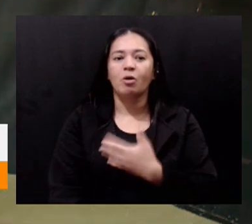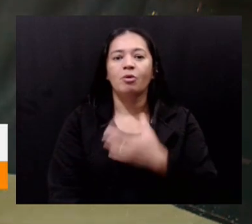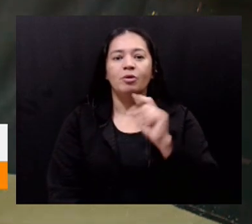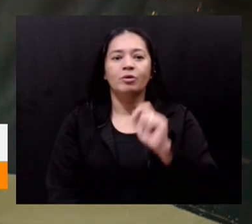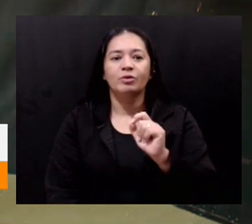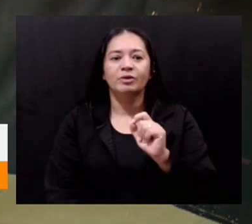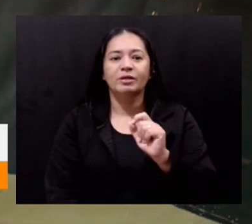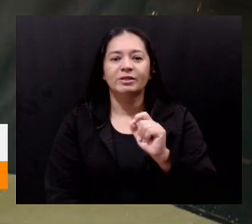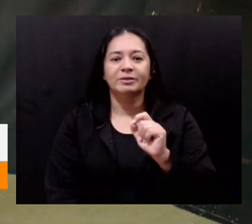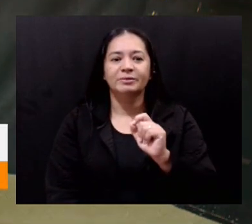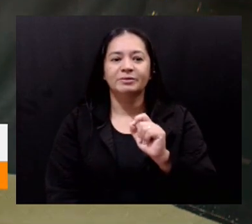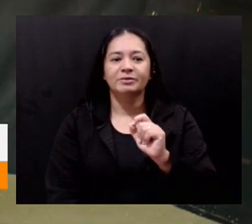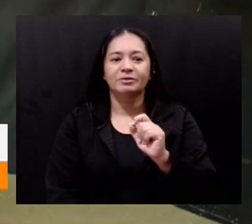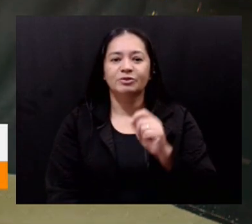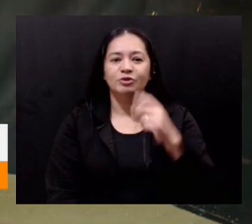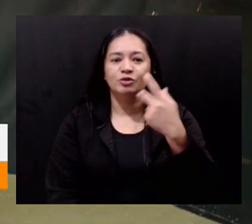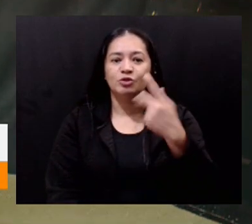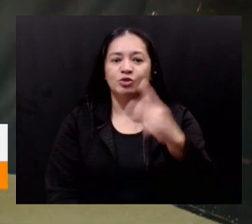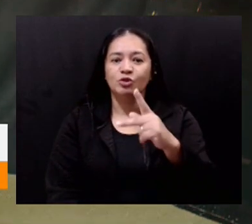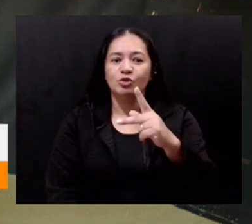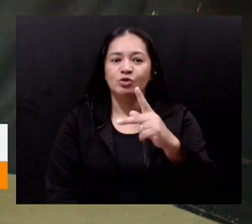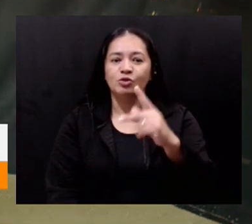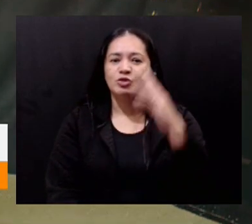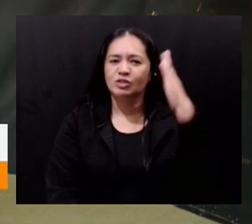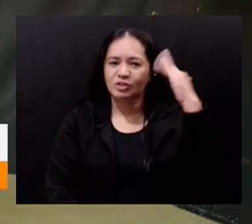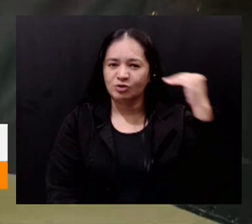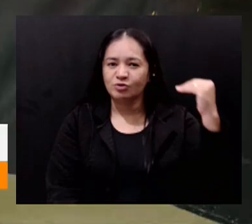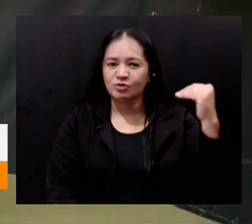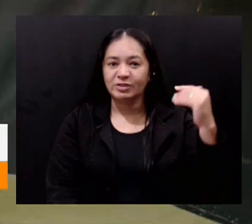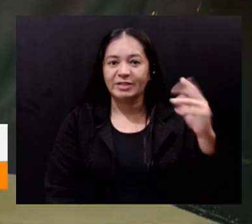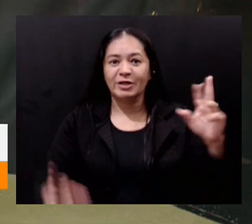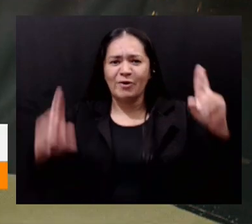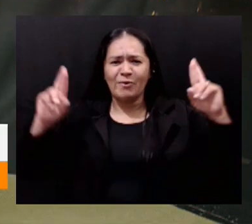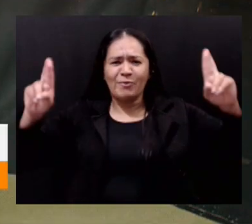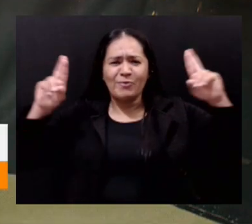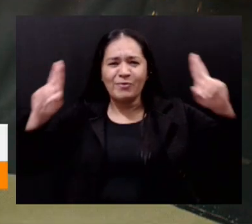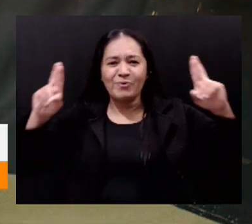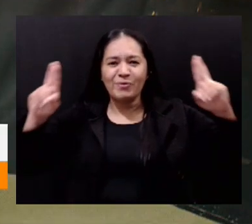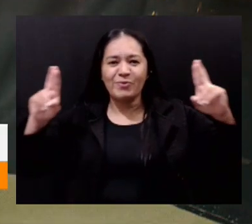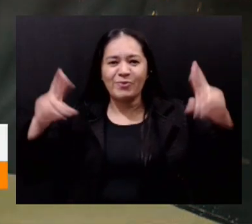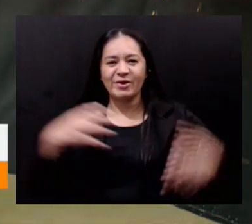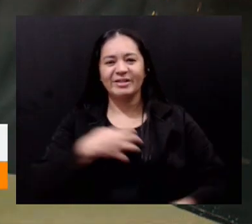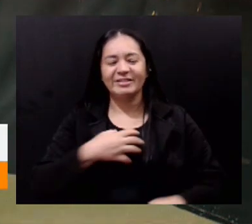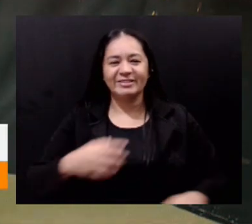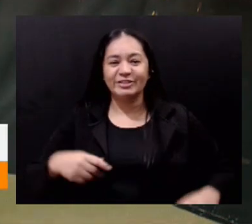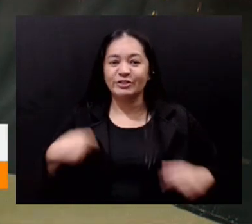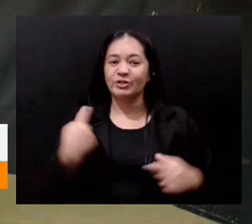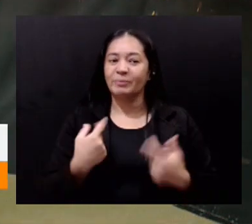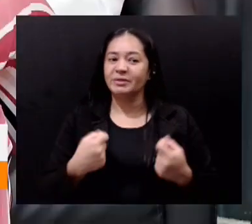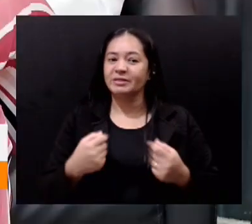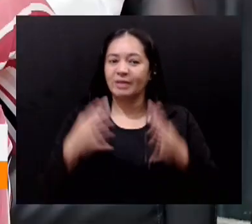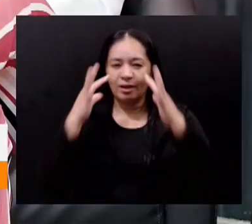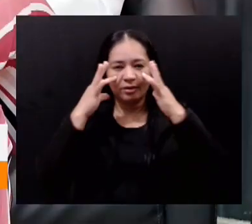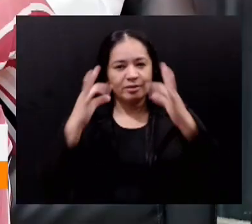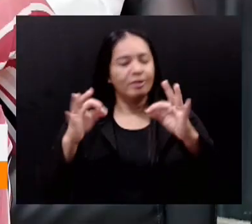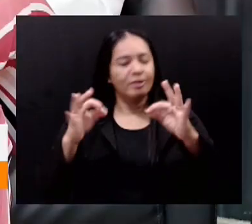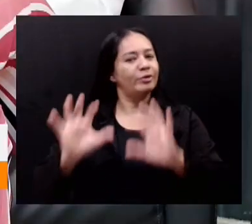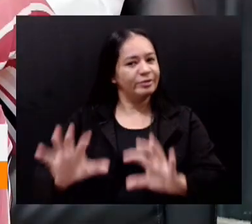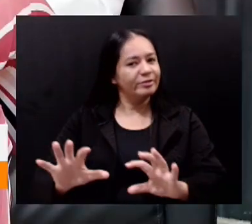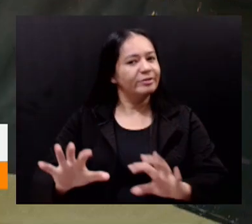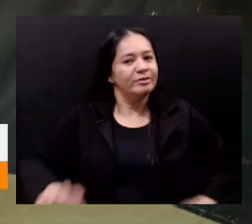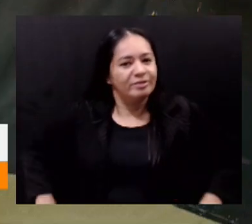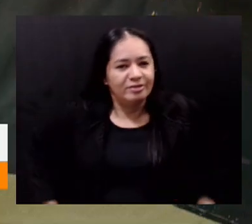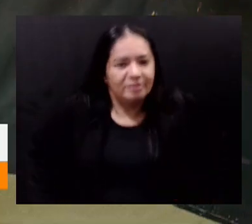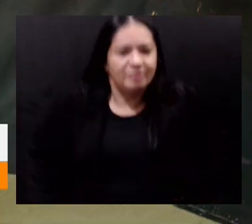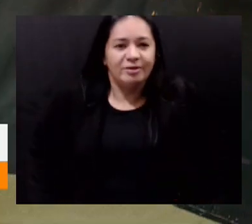Com o seu seu crescimento, com o né. seu crescimento, Suas né. Exato, vitórias, A gente sim. precisa ficar atento nisso também, né, Sim, porque tem aí toda